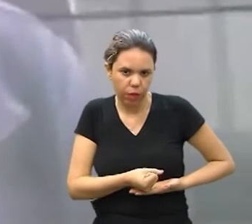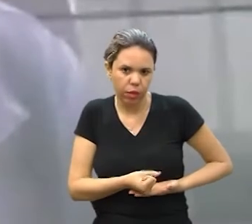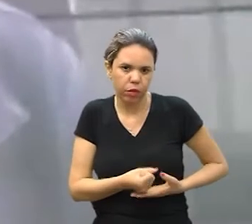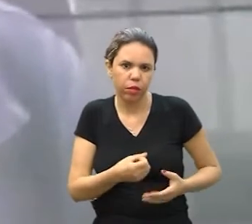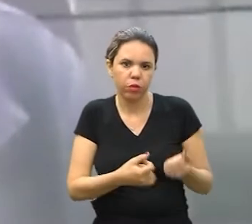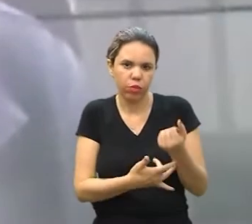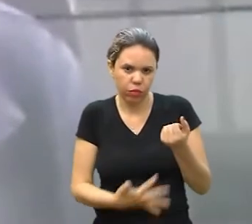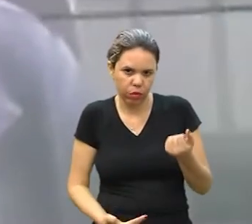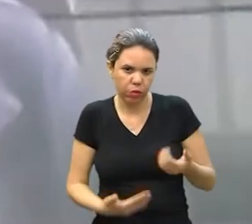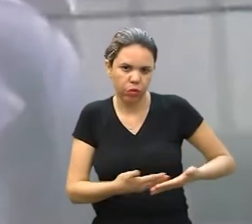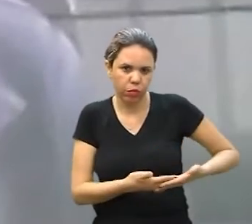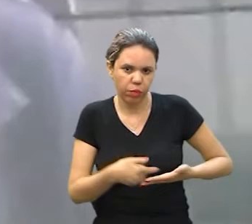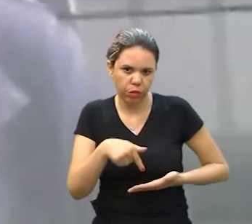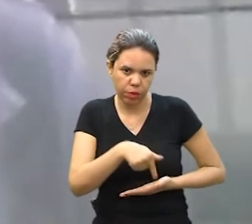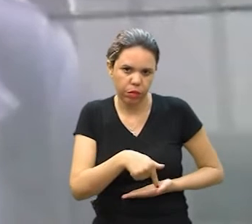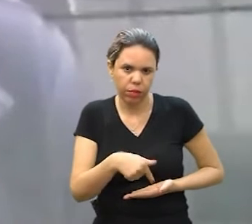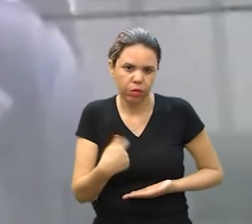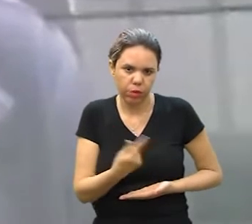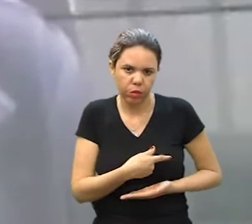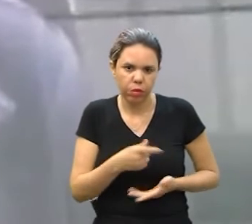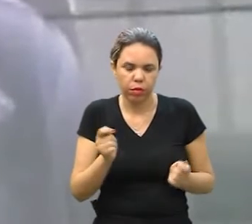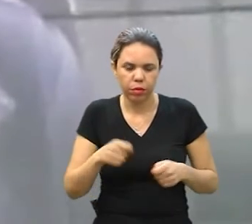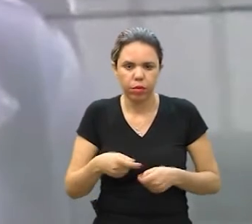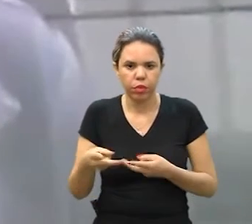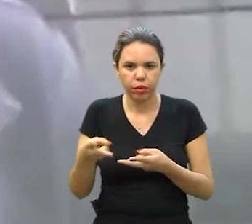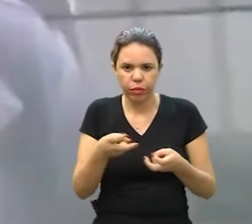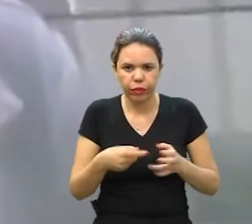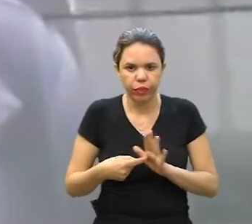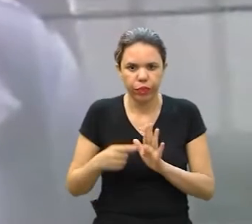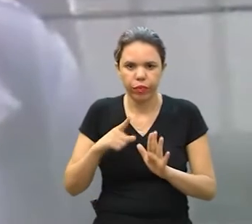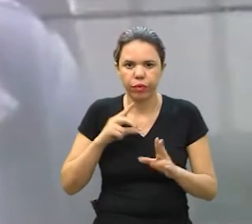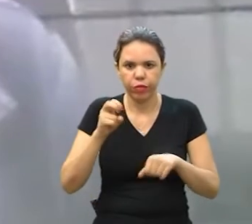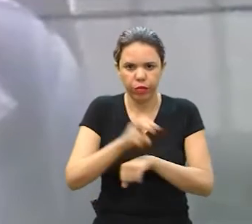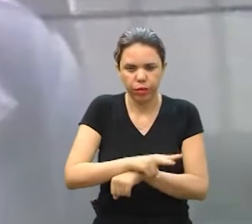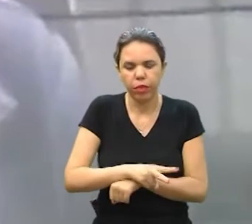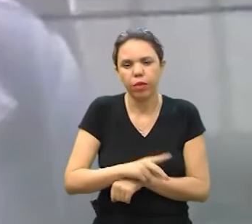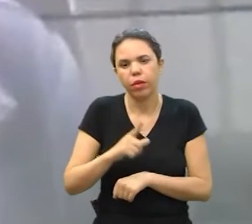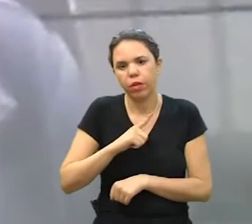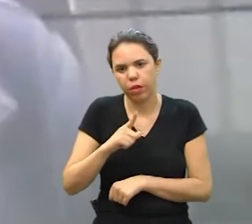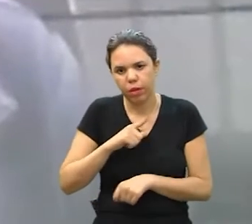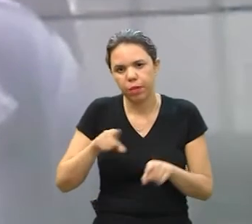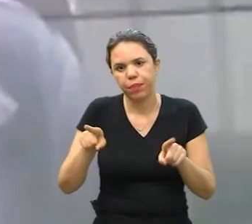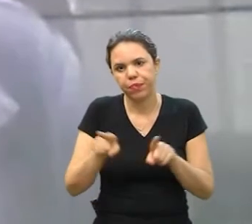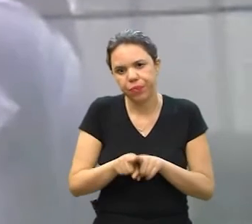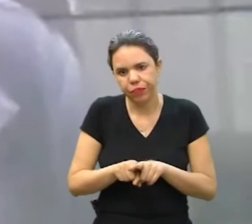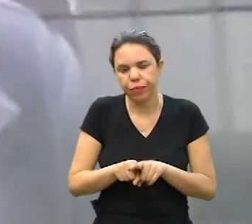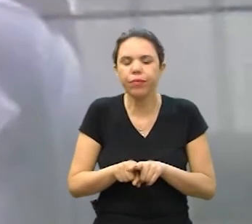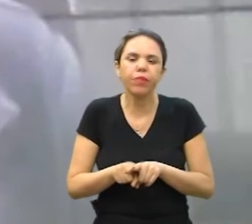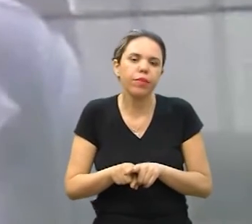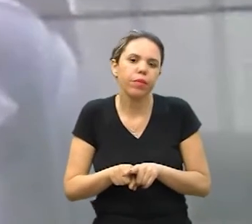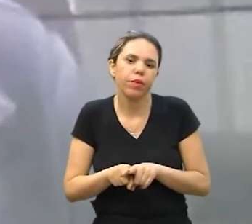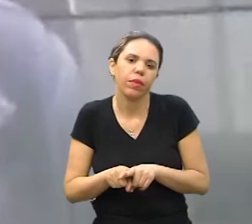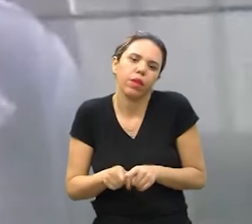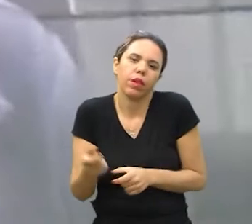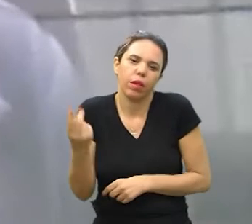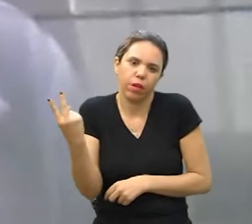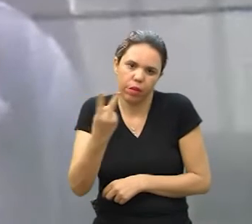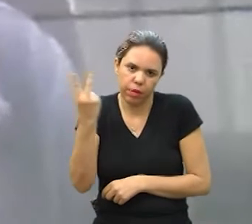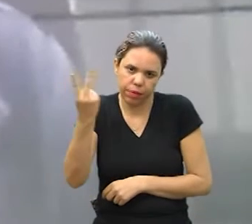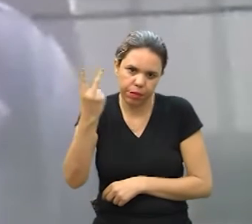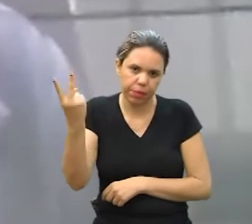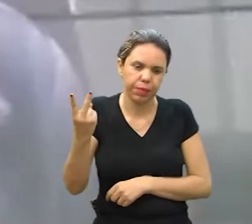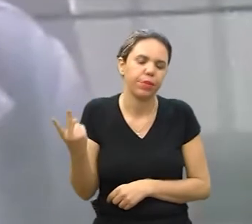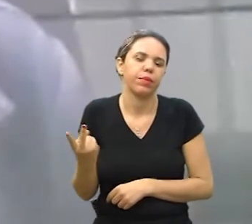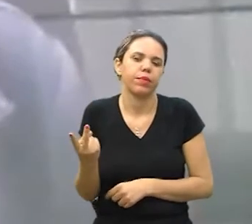né? Vai encontrar no sangue do bebê. Então, protege contra infecções e também tem, além das imunoglobulinas, tem